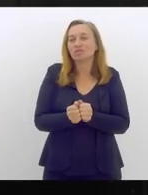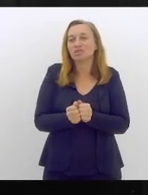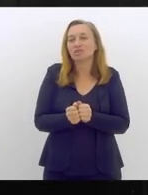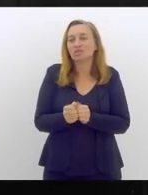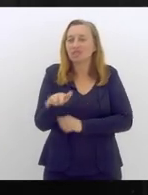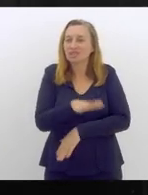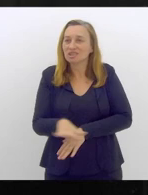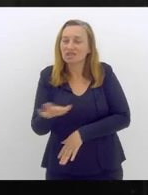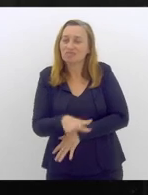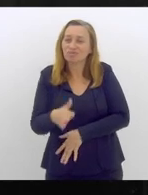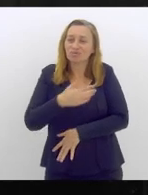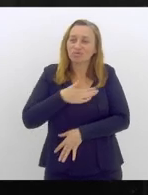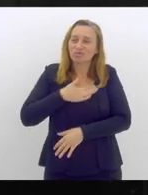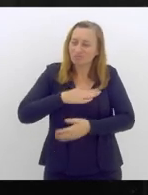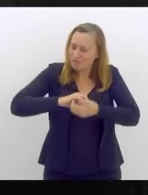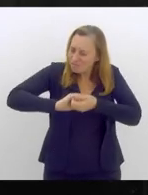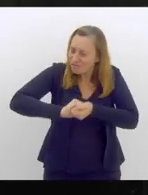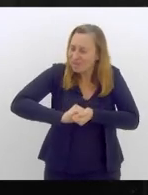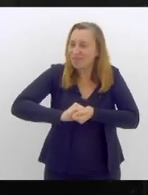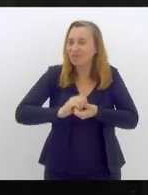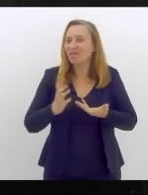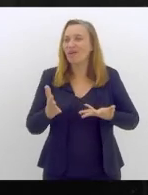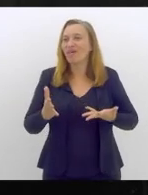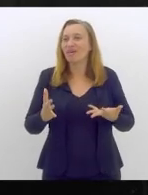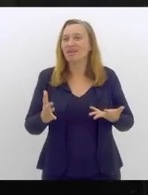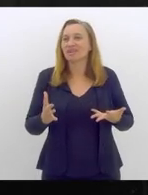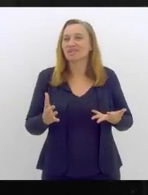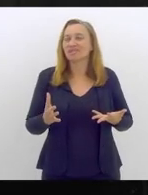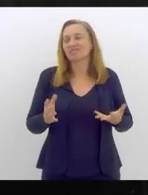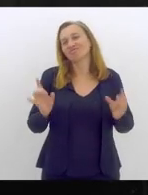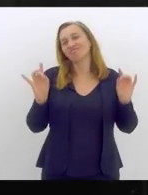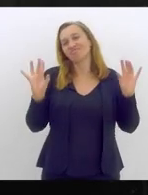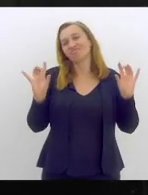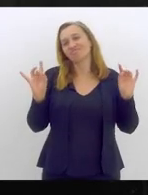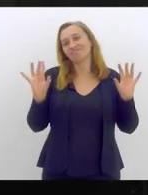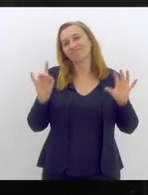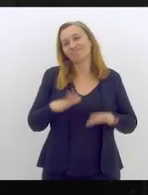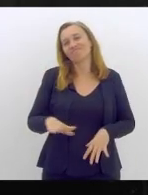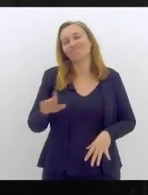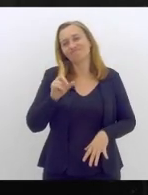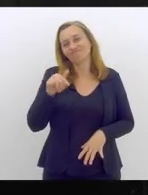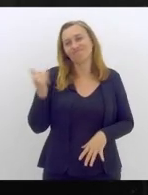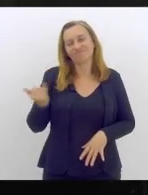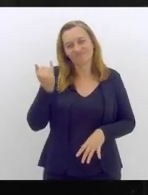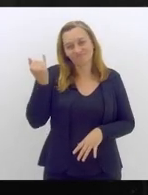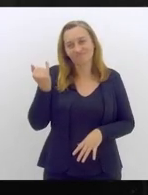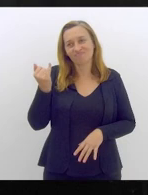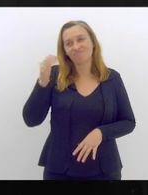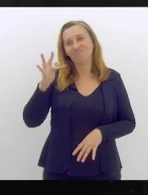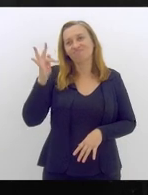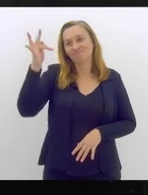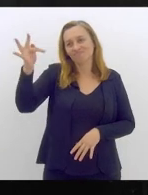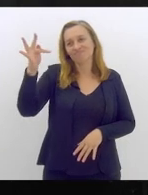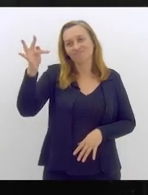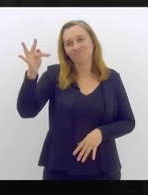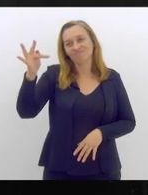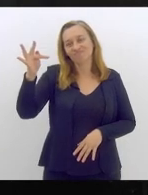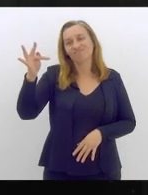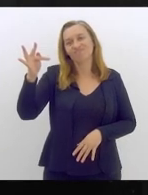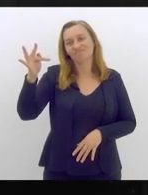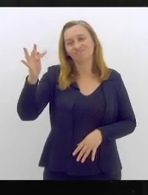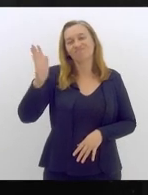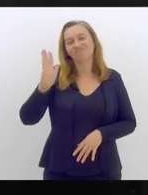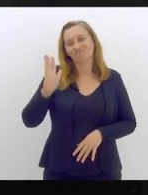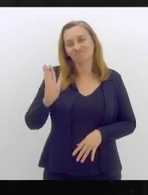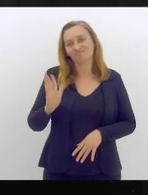abraçando segurando na minha mão elas são especiais e são importantes elas são o futuro mais presente ela